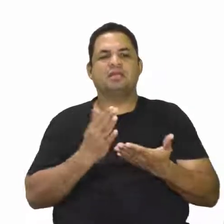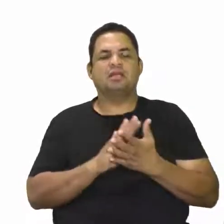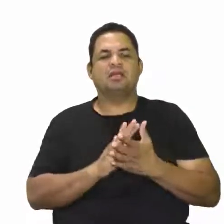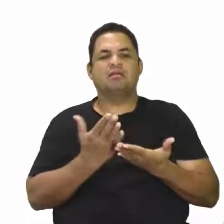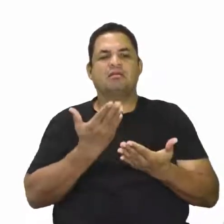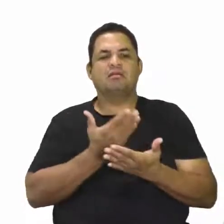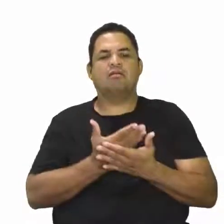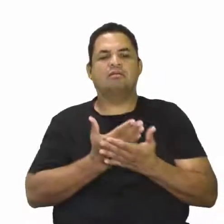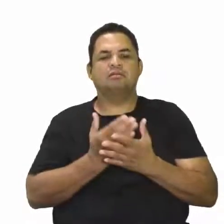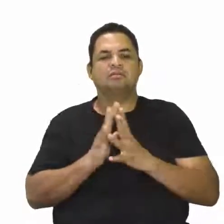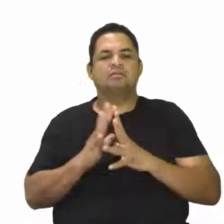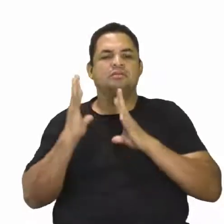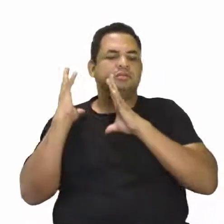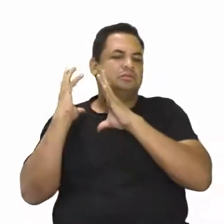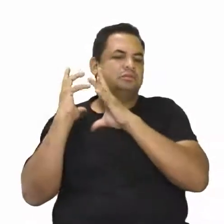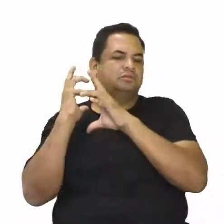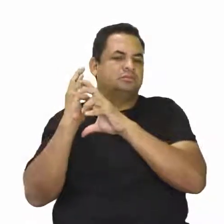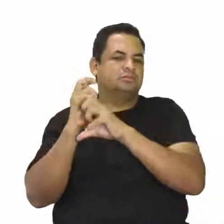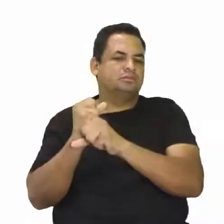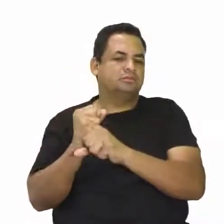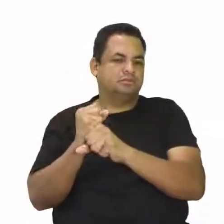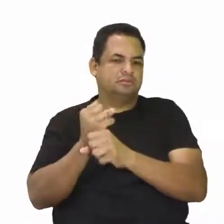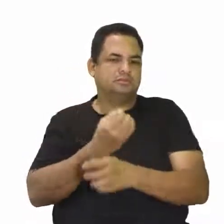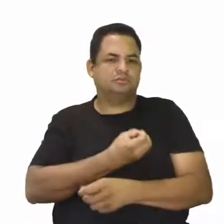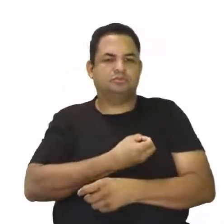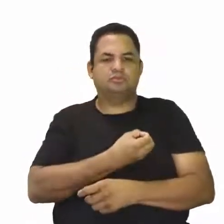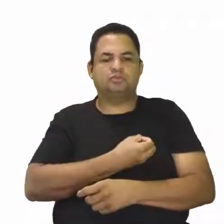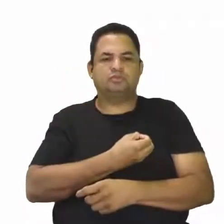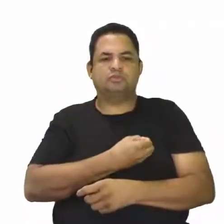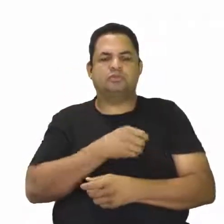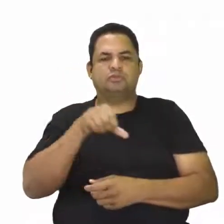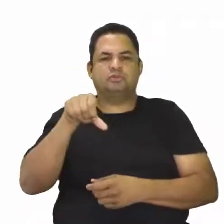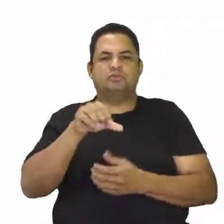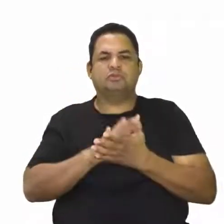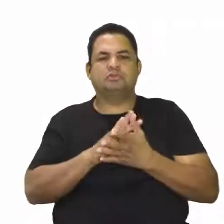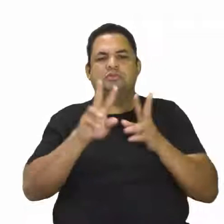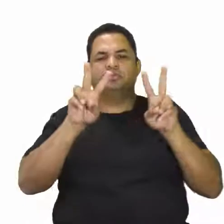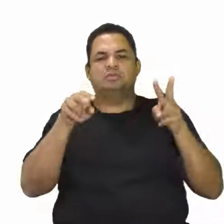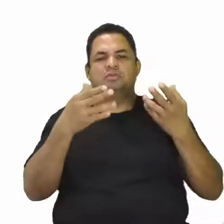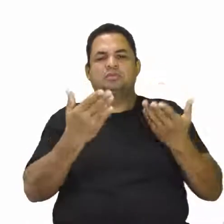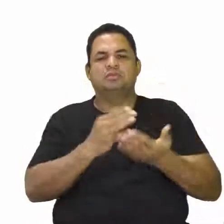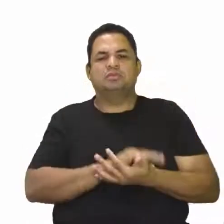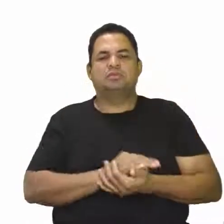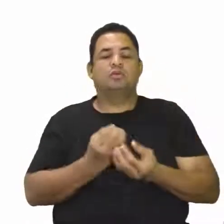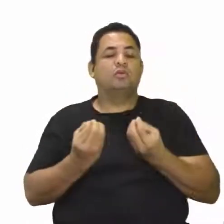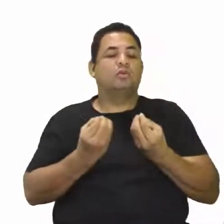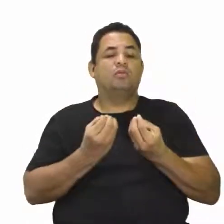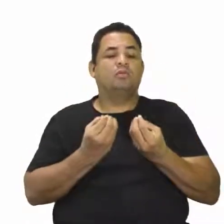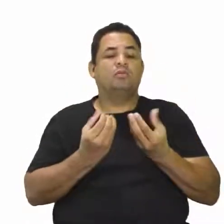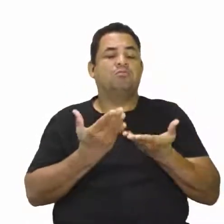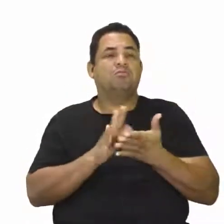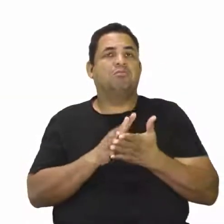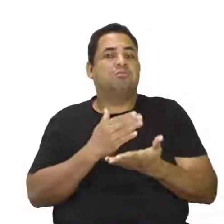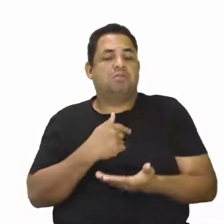para nossa revisão, a aula número 9, que tem como tema como eu me alimento.